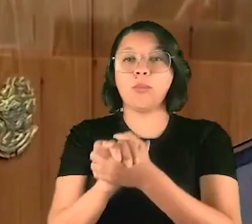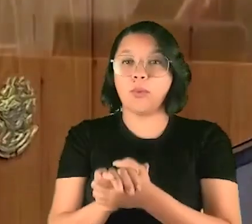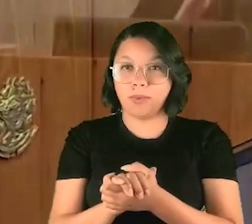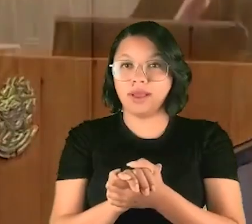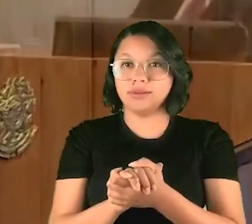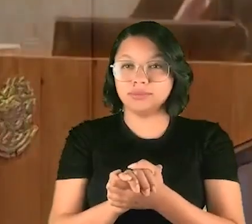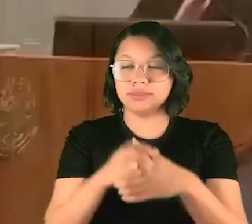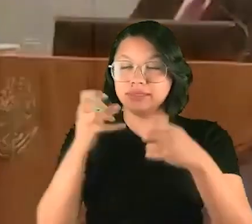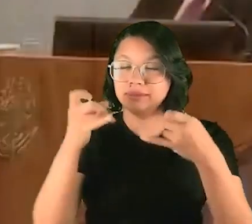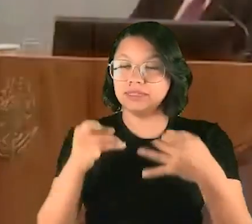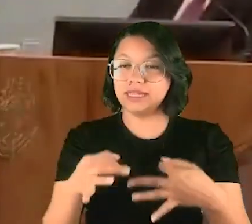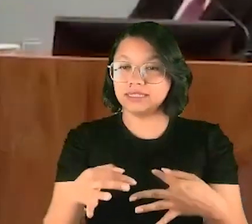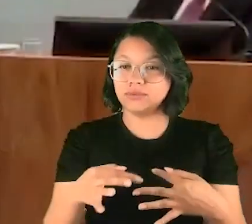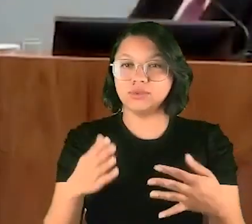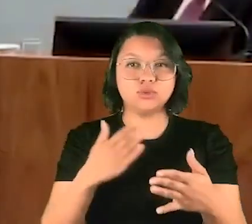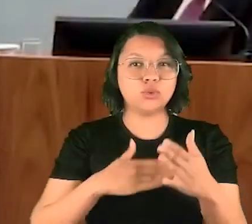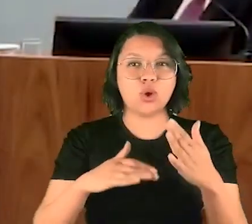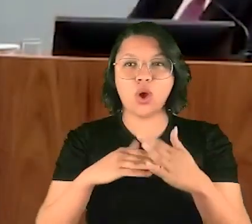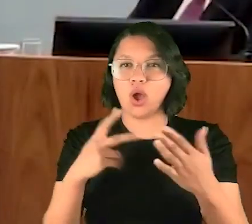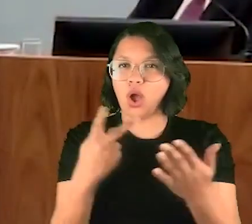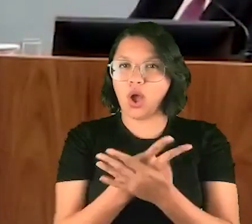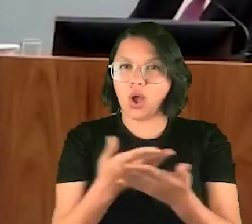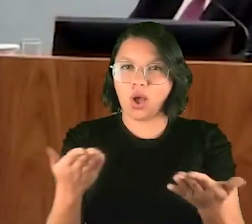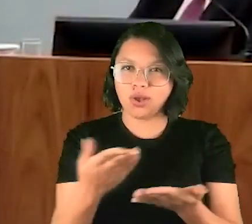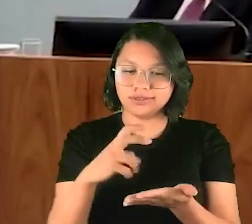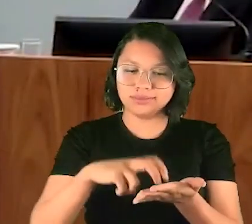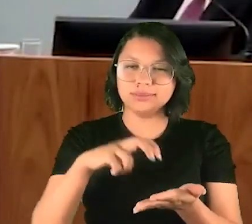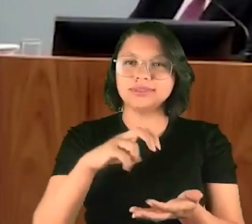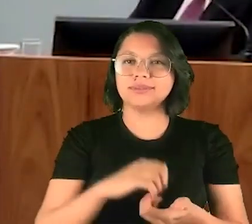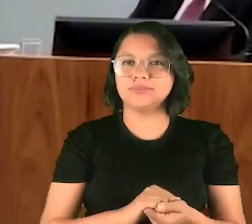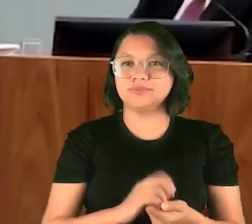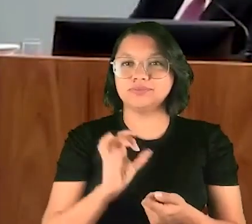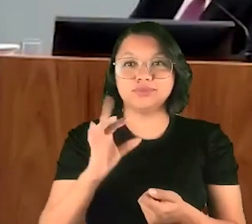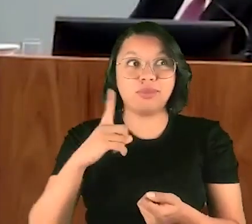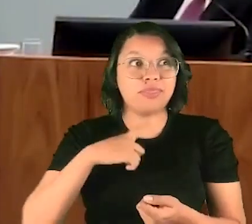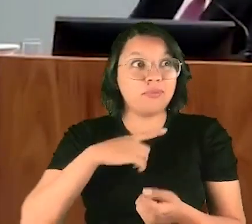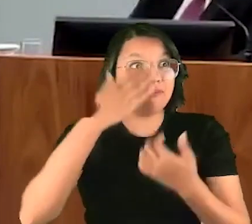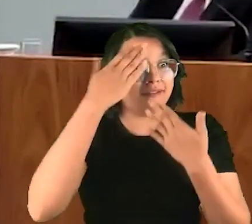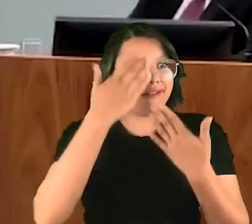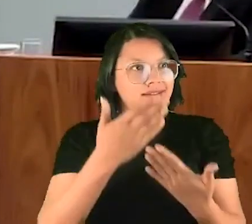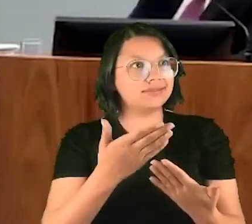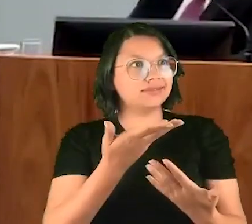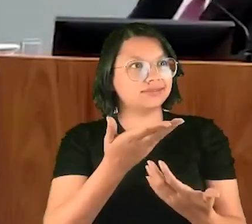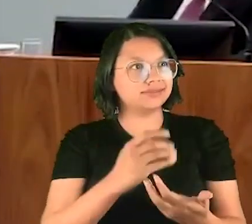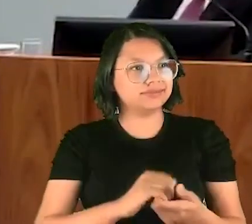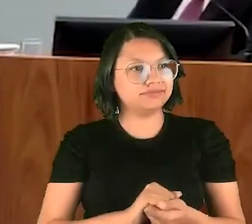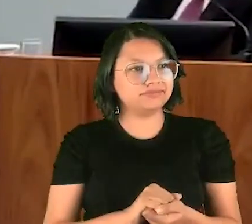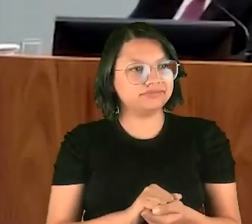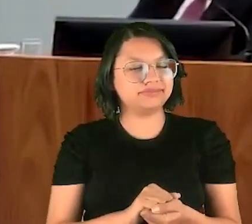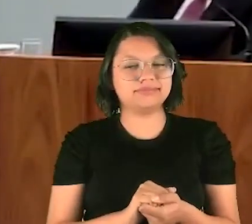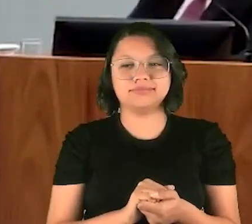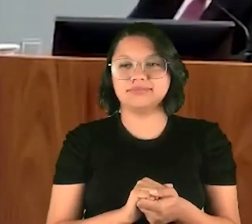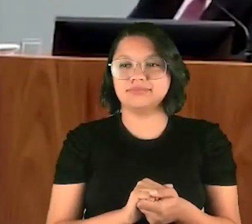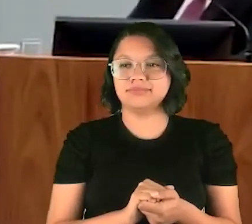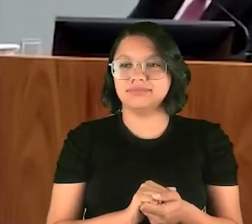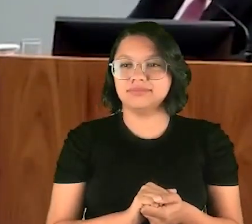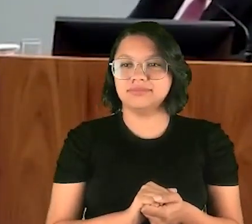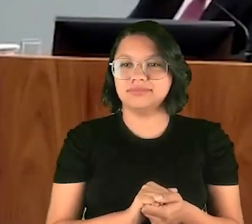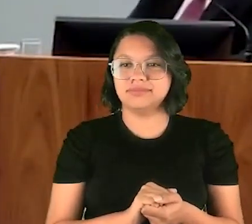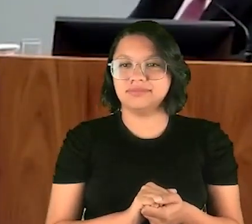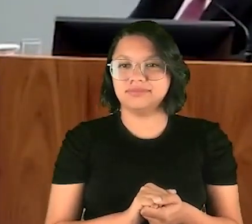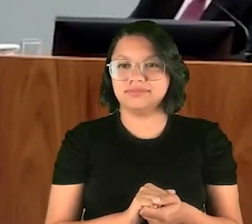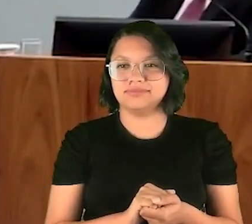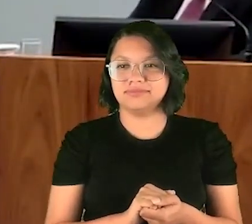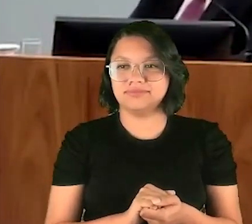então, não só aos cumprimentos pela exposição, mas os agradecimentos pelo que nos trouxe nessa manhã. Só tenho a agradecer,